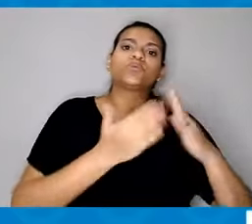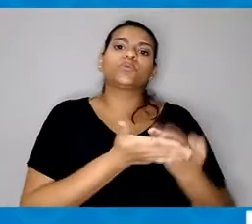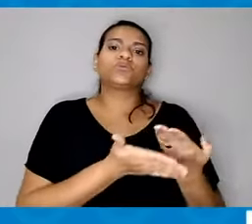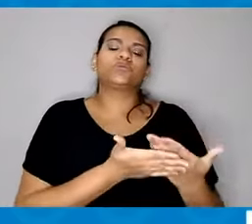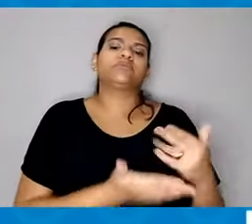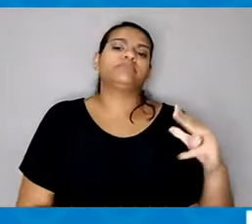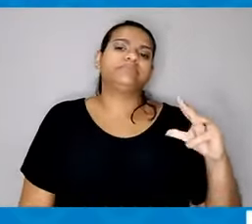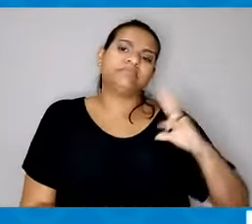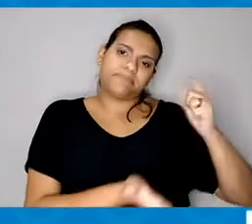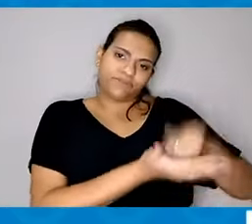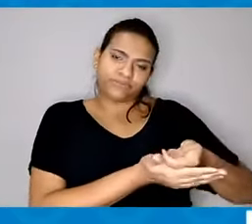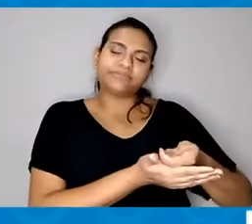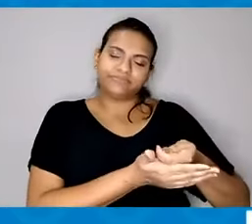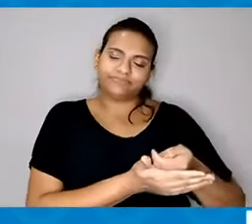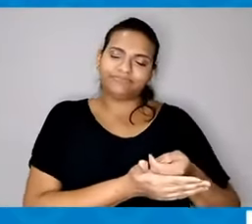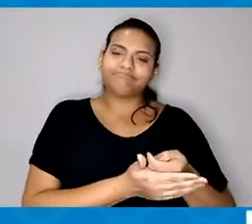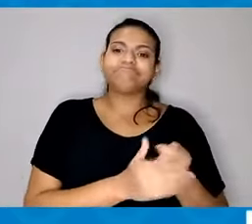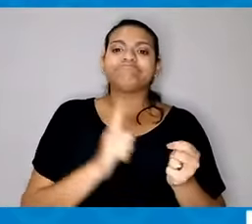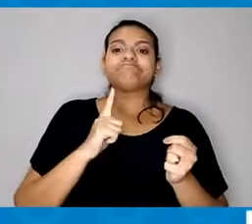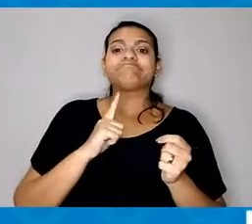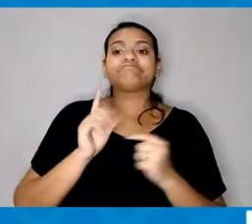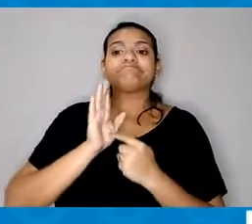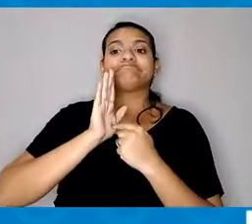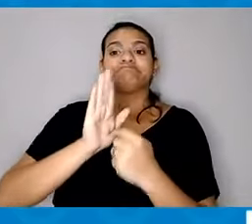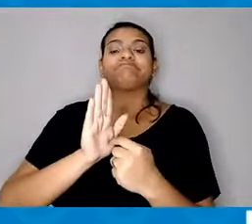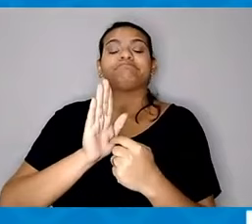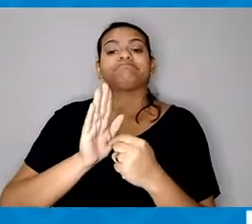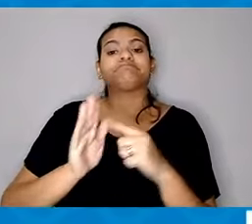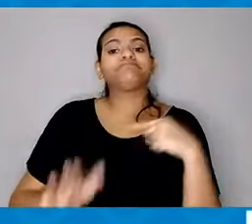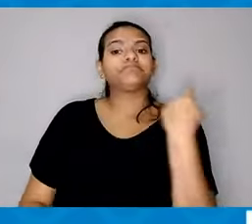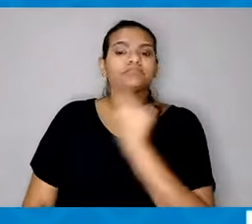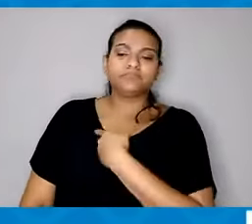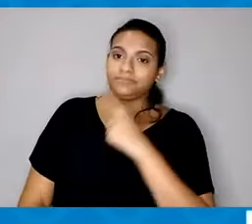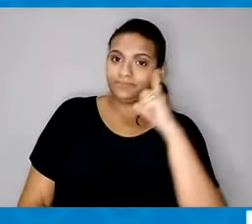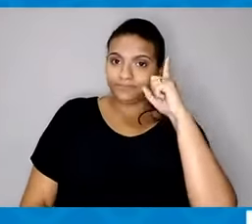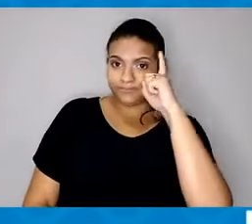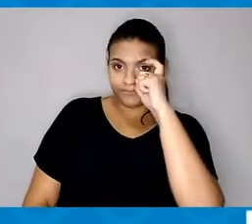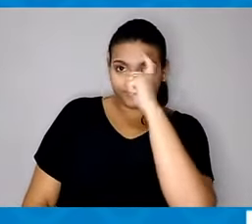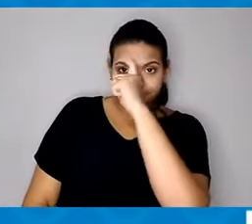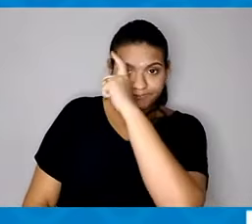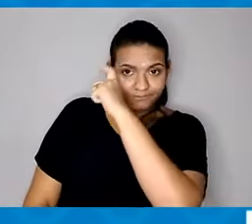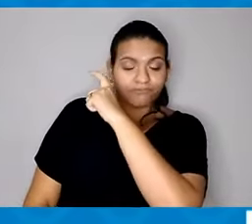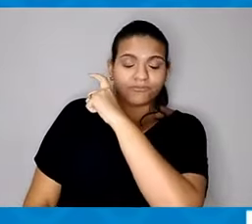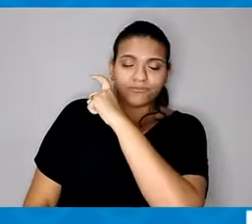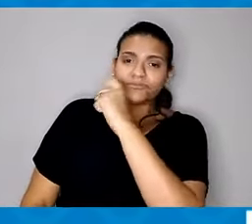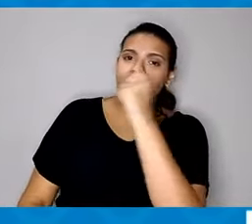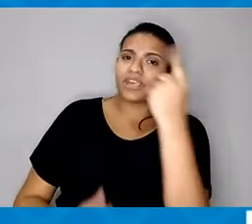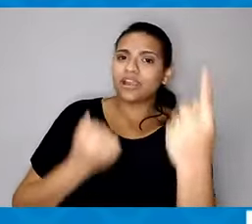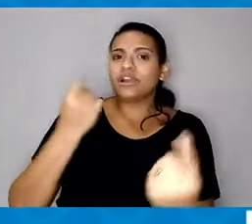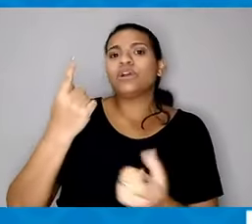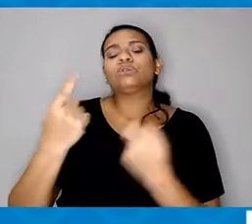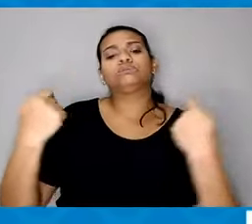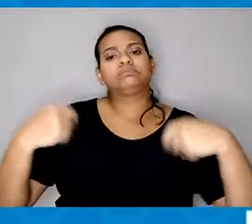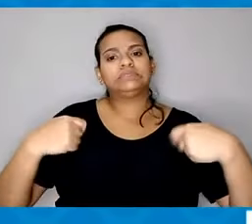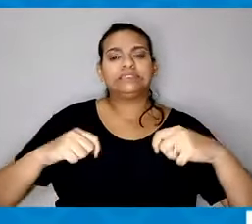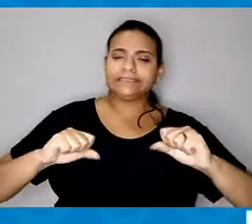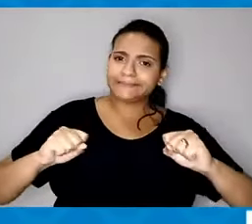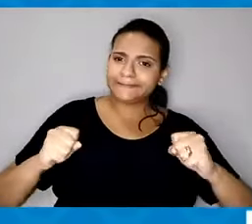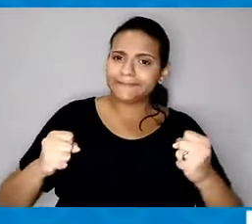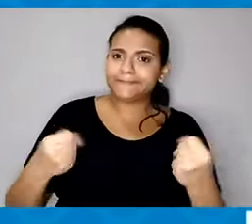enfrentamos hoje. Então, teremos que ter, de alguma maneira, e devemos trabalhar intensamente para isso,